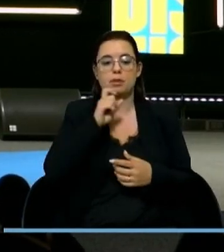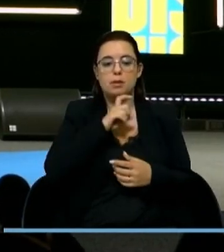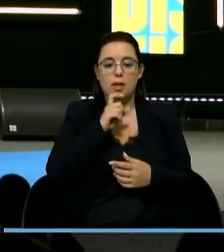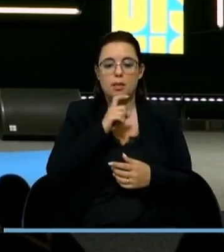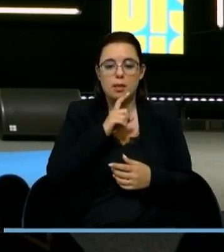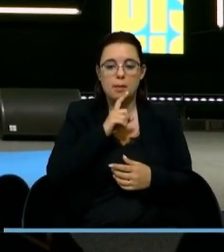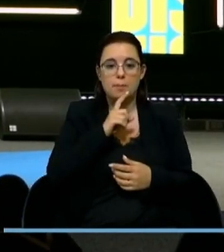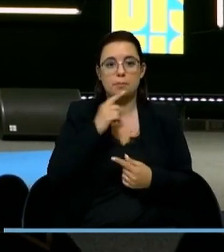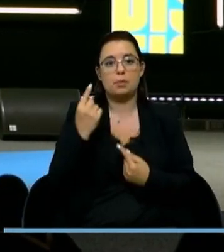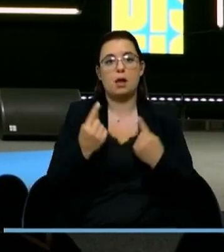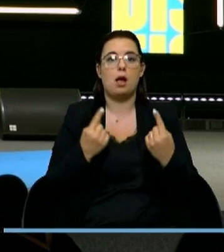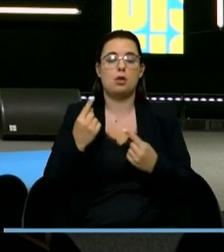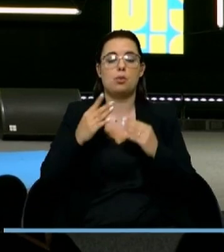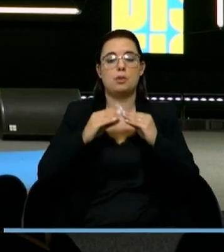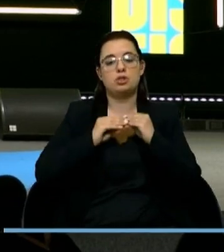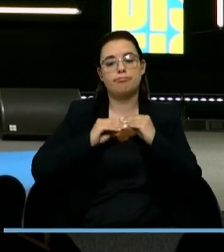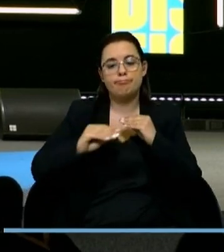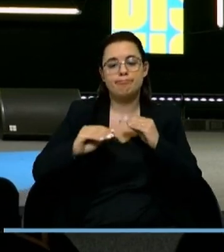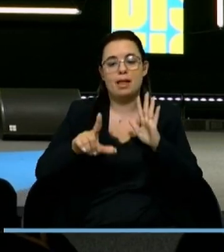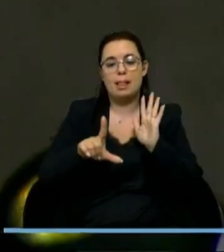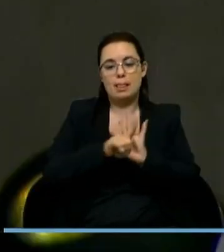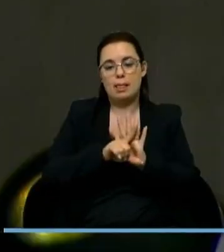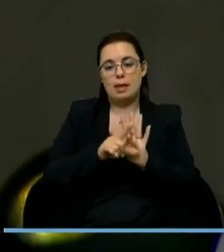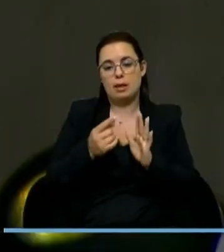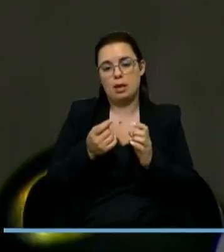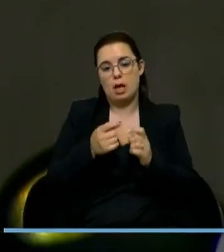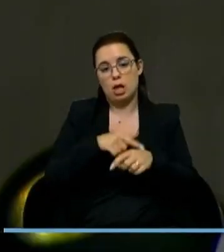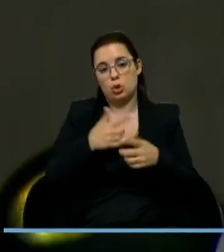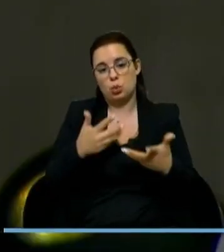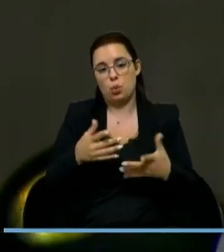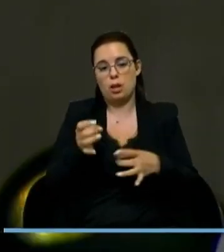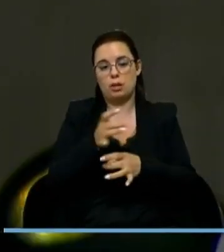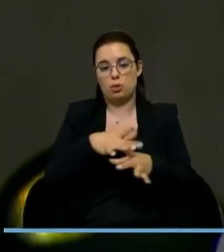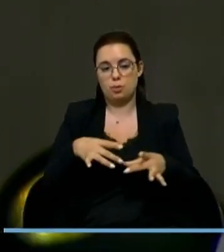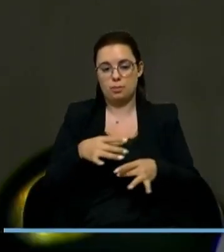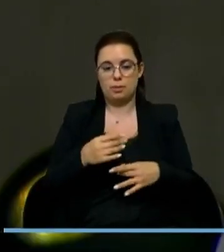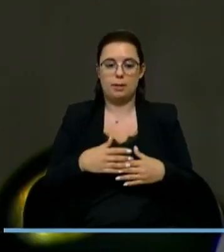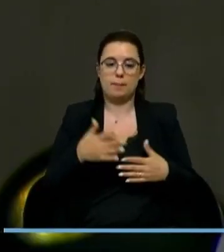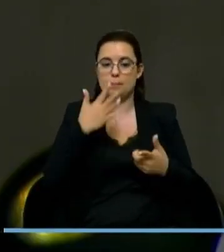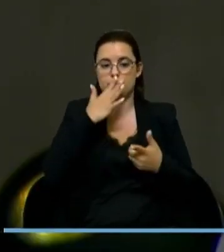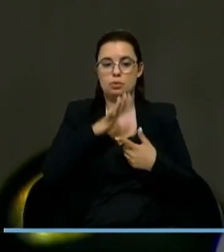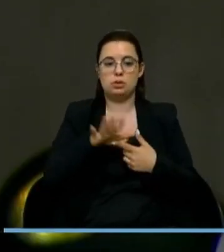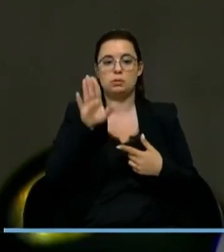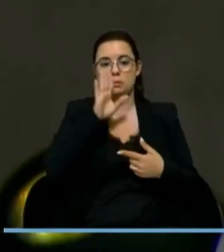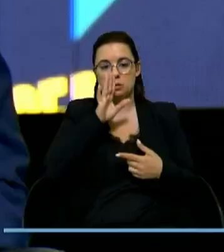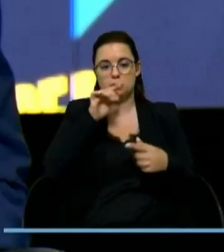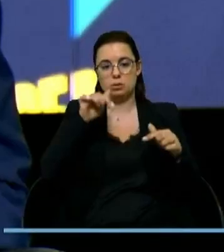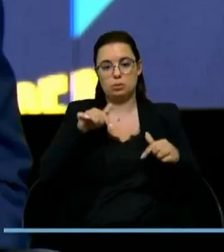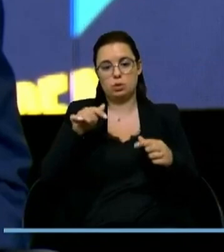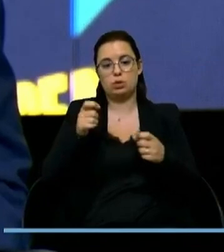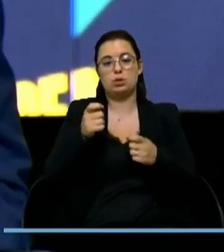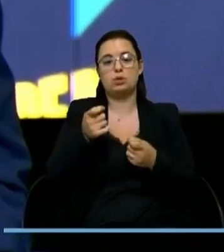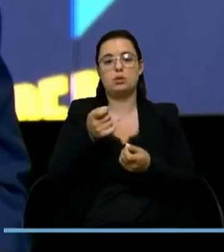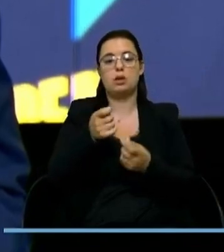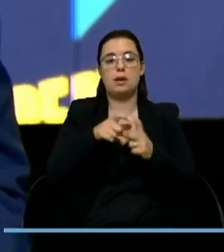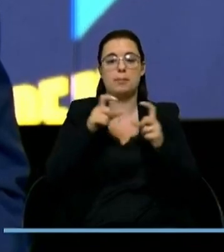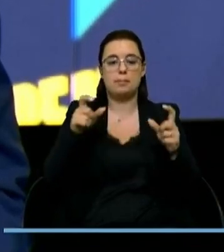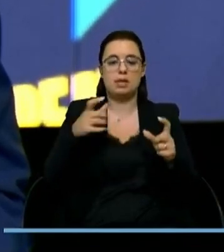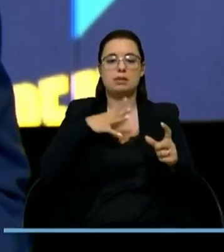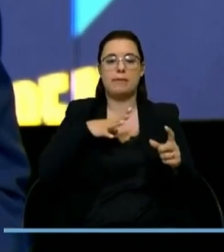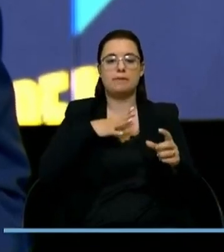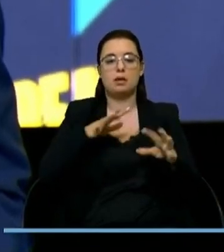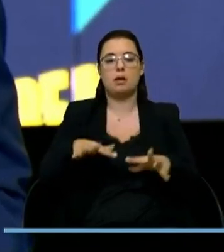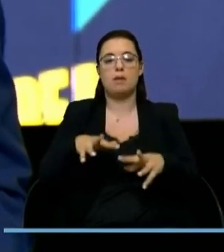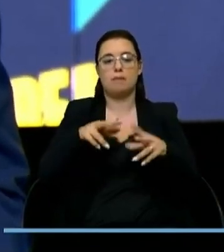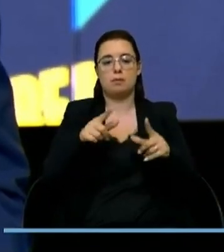permitindo algumas isenções à lei atual a nível europeu. Por exemplo, se hoje uma empresa no mercado secundário quisesse já